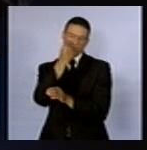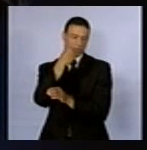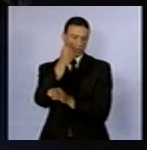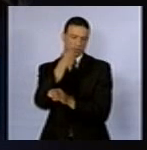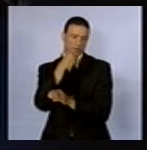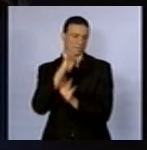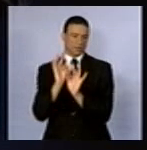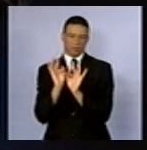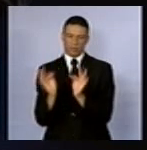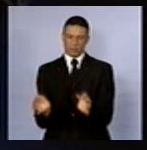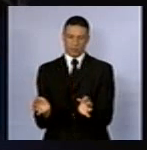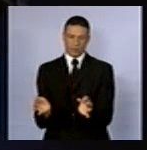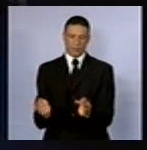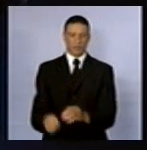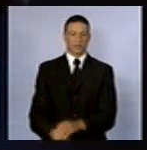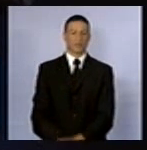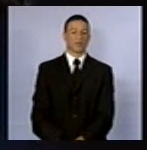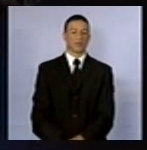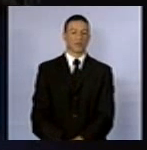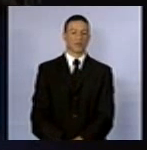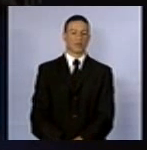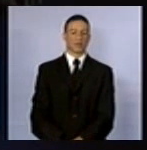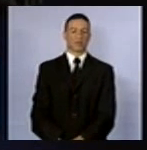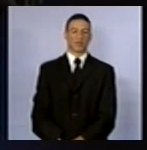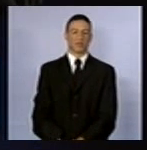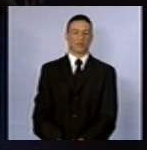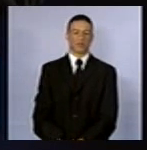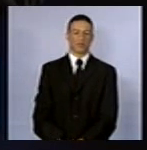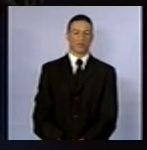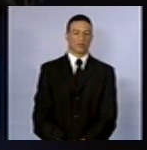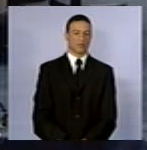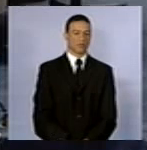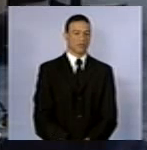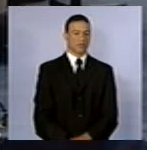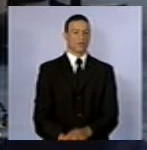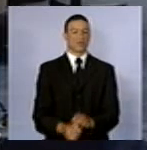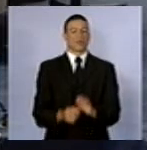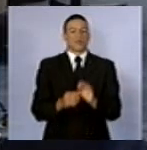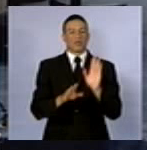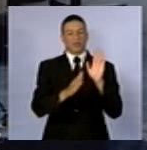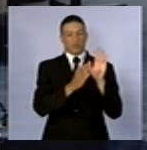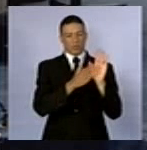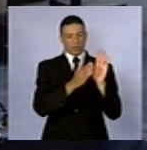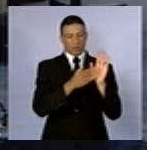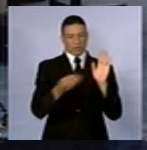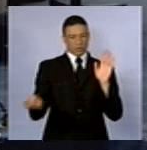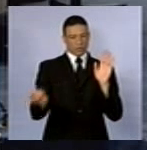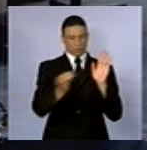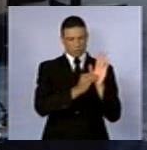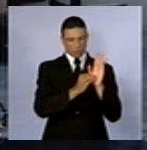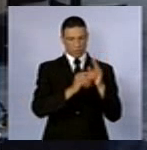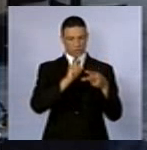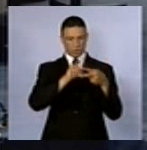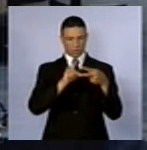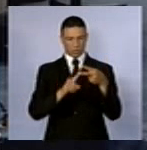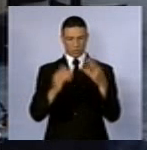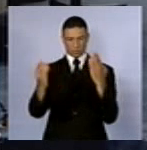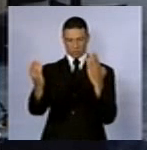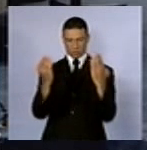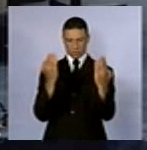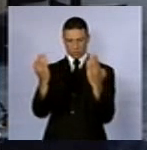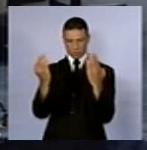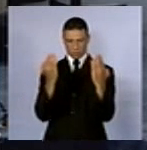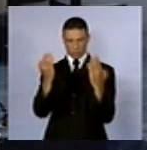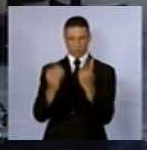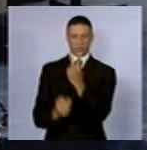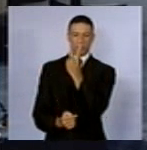essa frequência bom a a resolução estabelece dois dois parâmetros que o agente